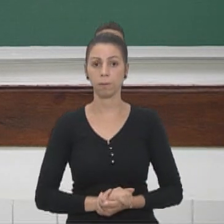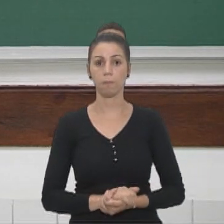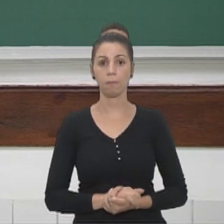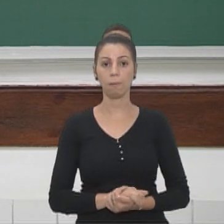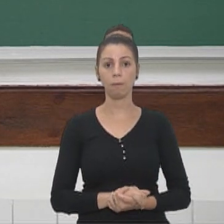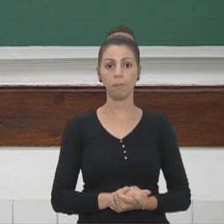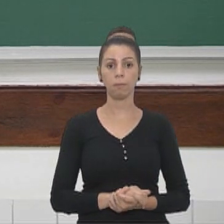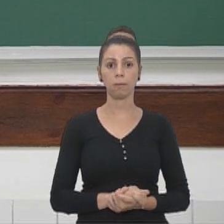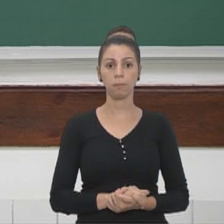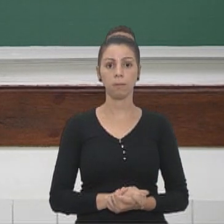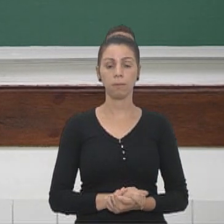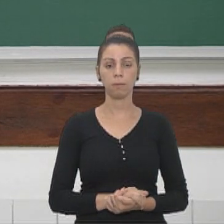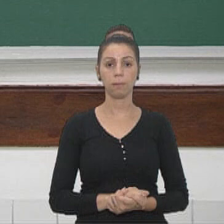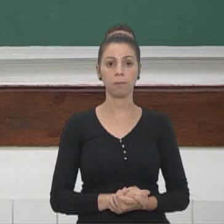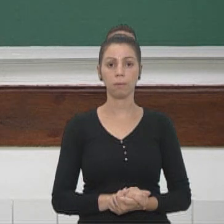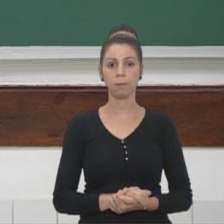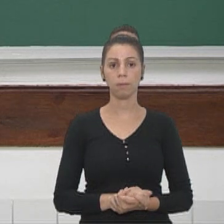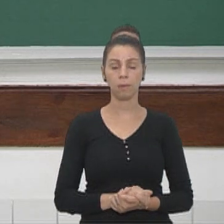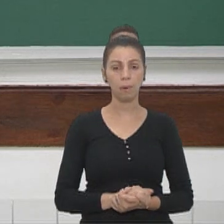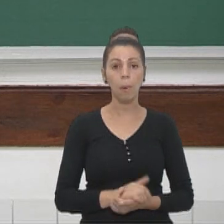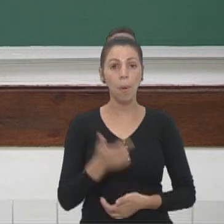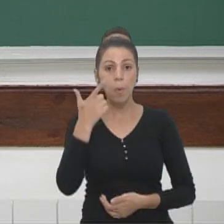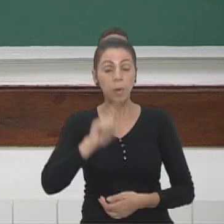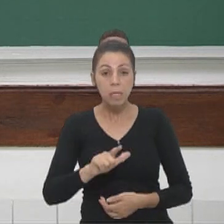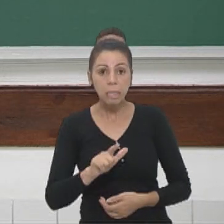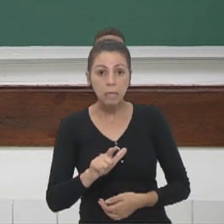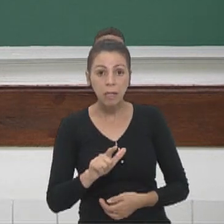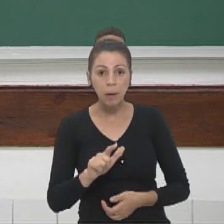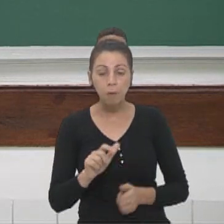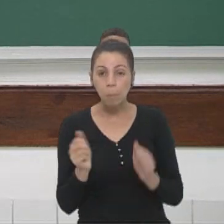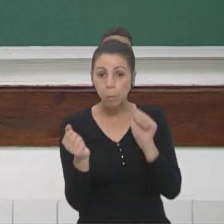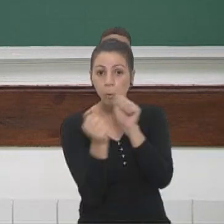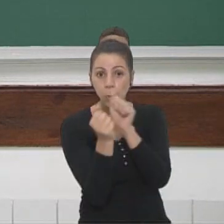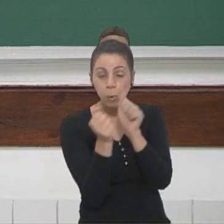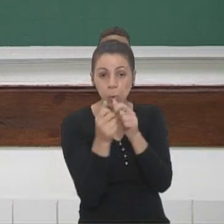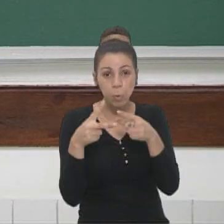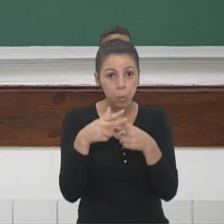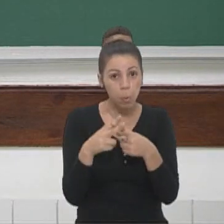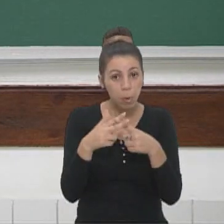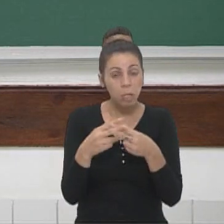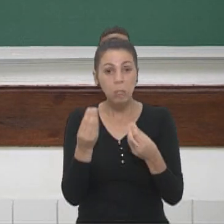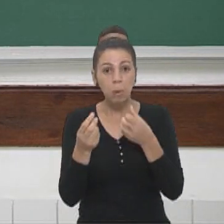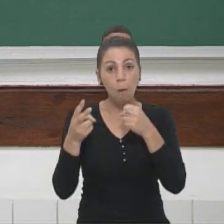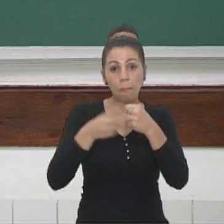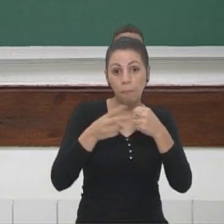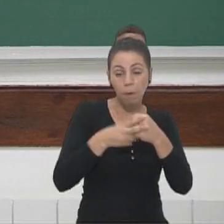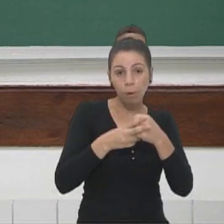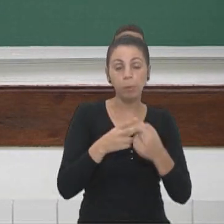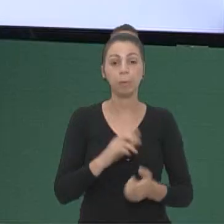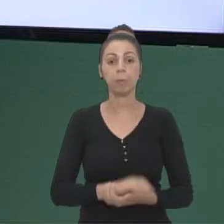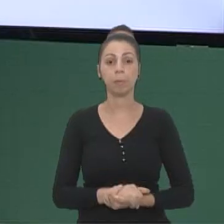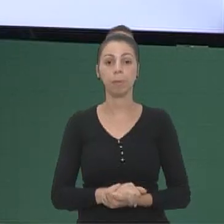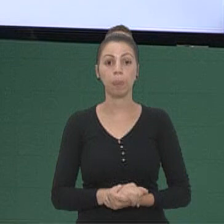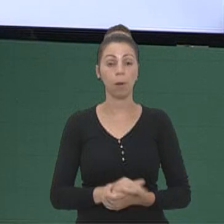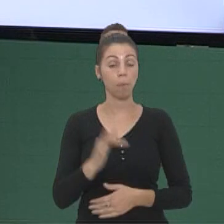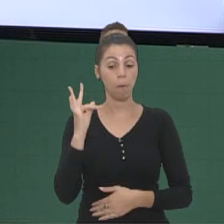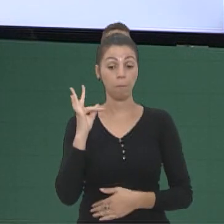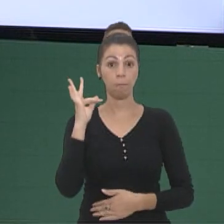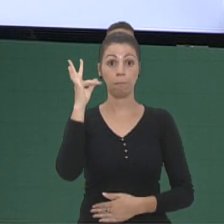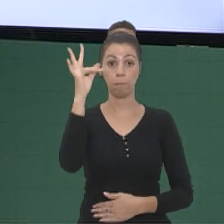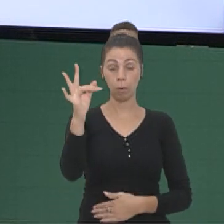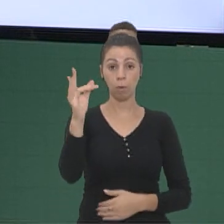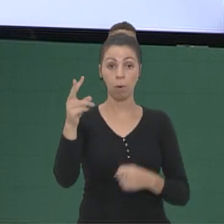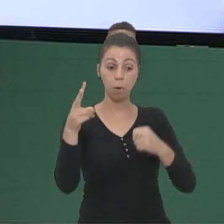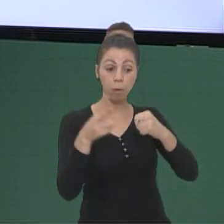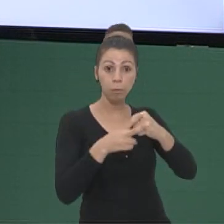Bueno, volvemos aí. Então, conseguiram? Vamos verificar juntos como é que ficaram aqui estes verbos. Olha só lá então. Futuro. O